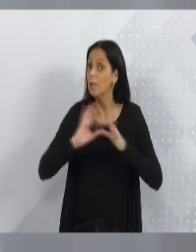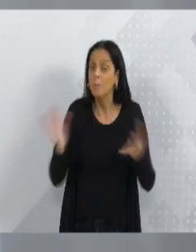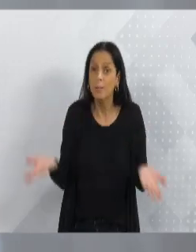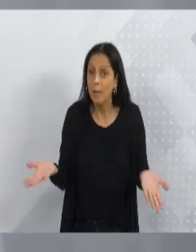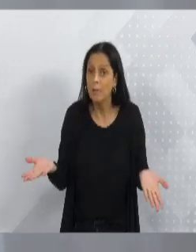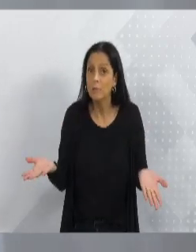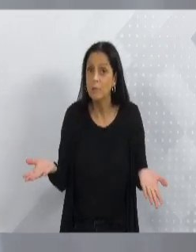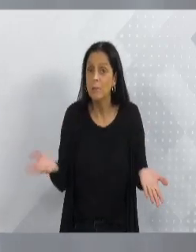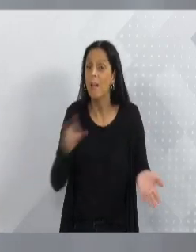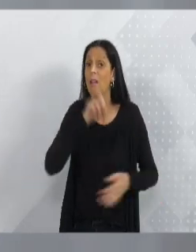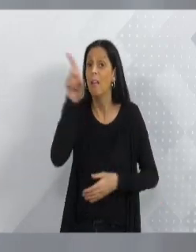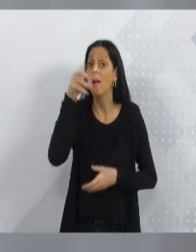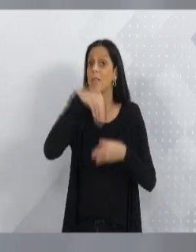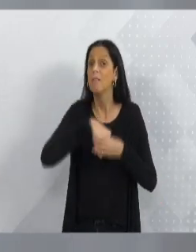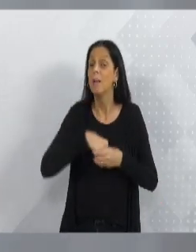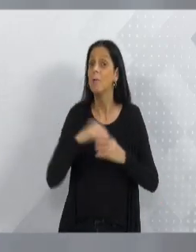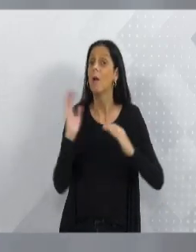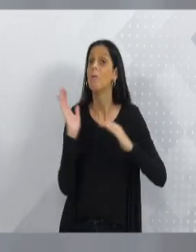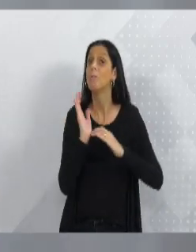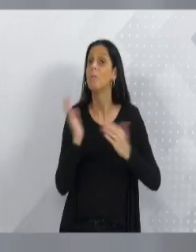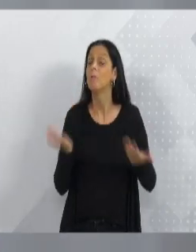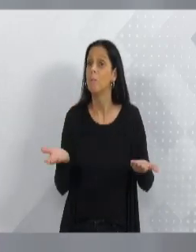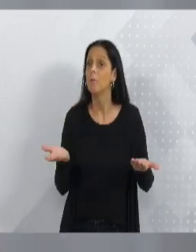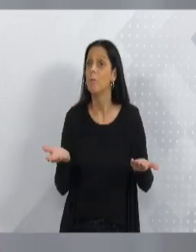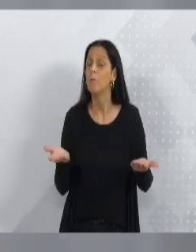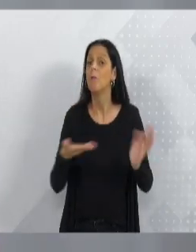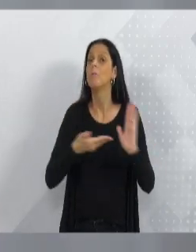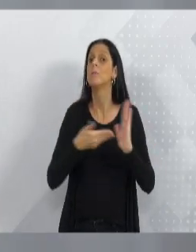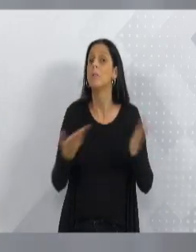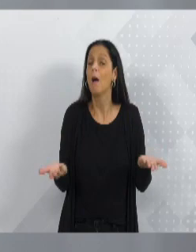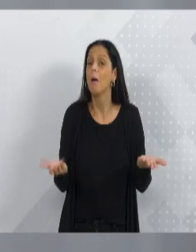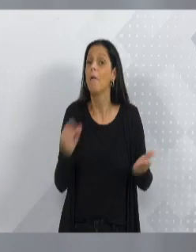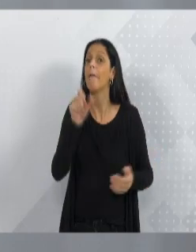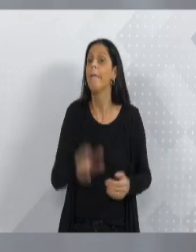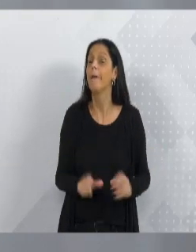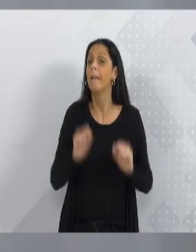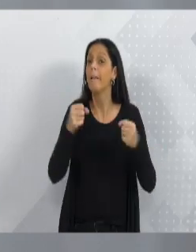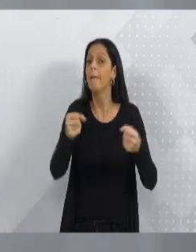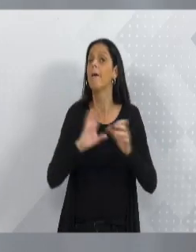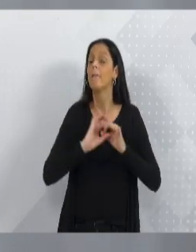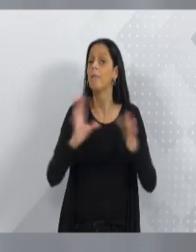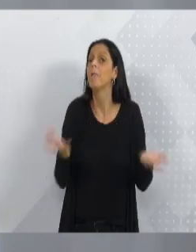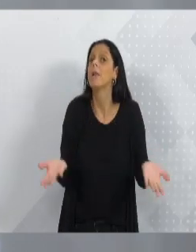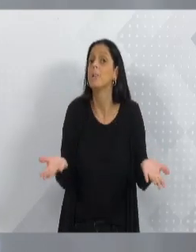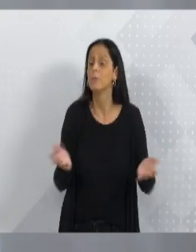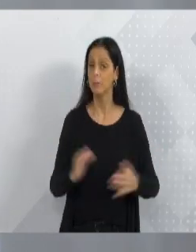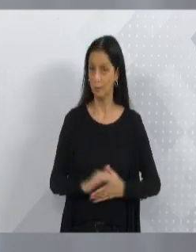Nazato, lá na Câmara dos Deputados, lá no Senado? Quem está defendendo